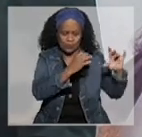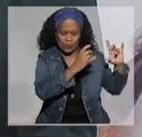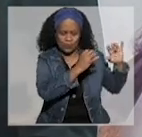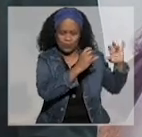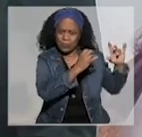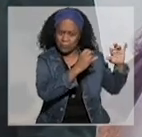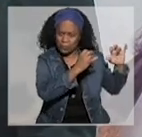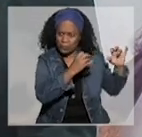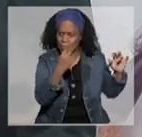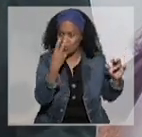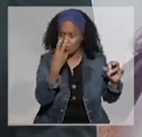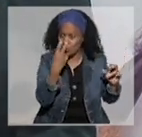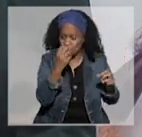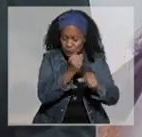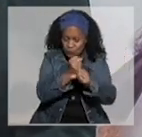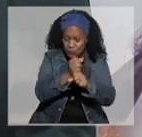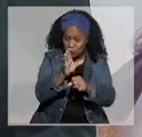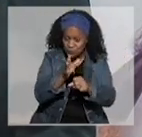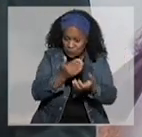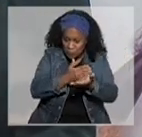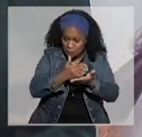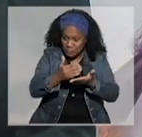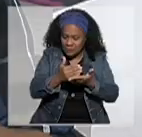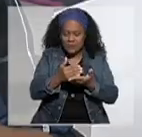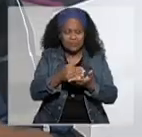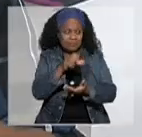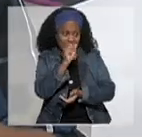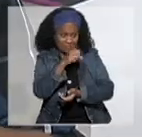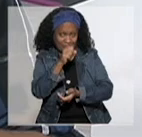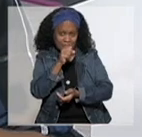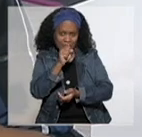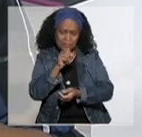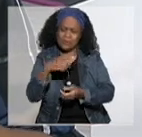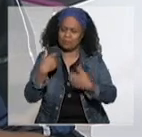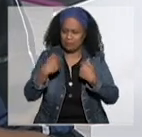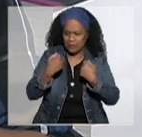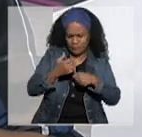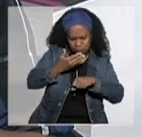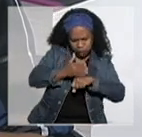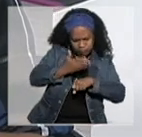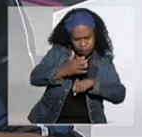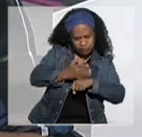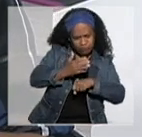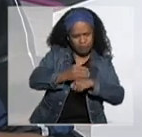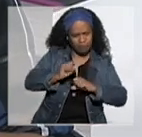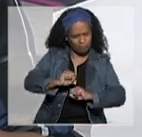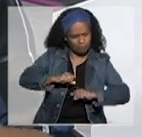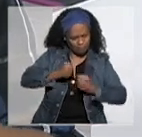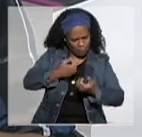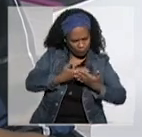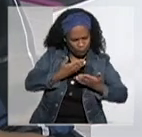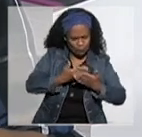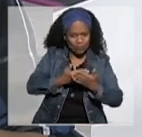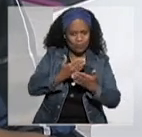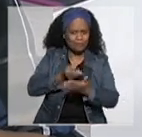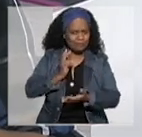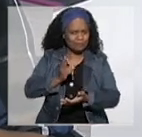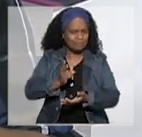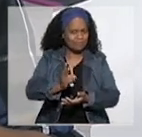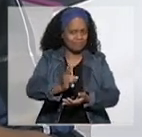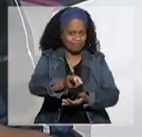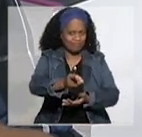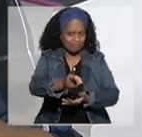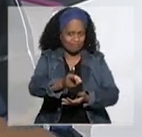mais fácil do que... Só 2 anos para tocar assim? Sim, com bastante dedicação, esforço, estudando